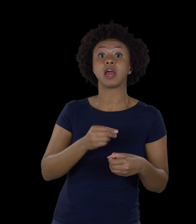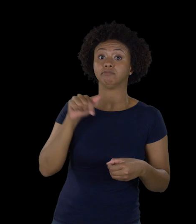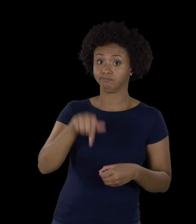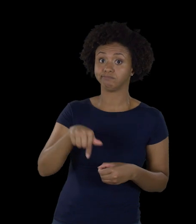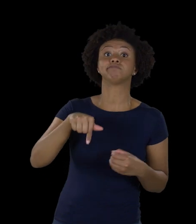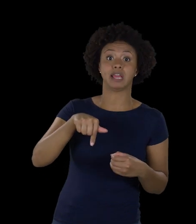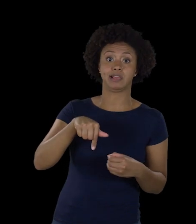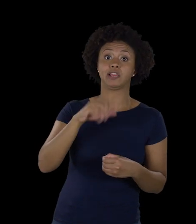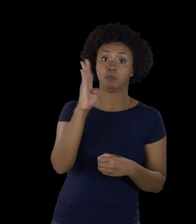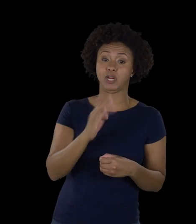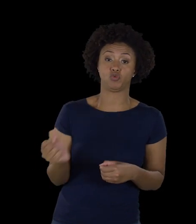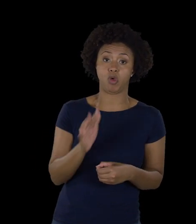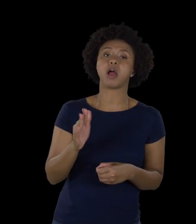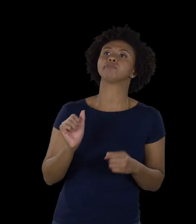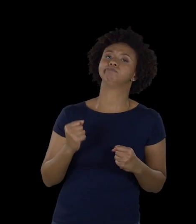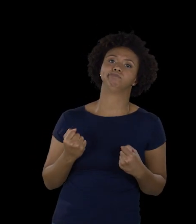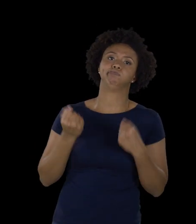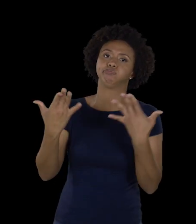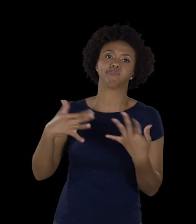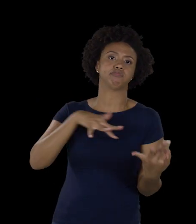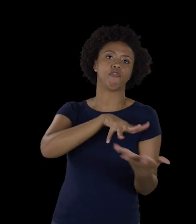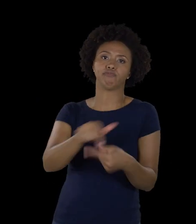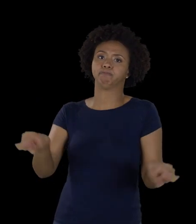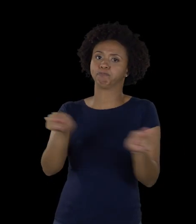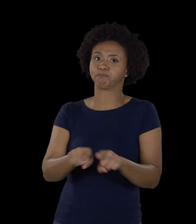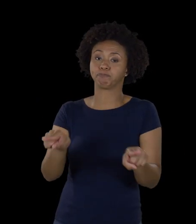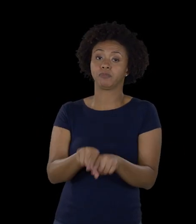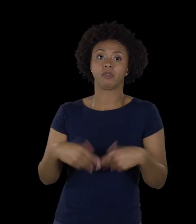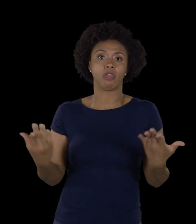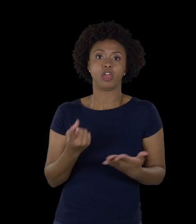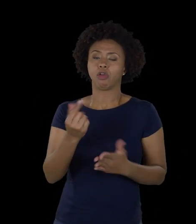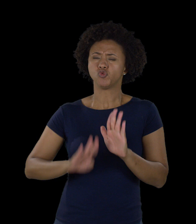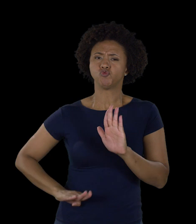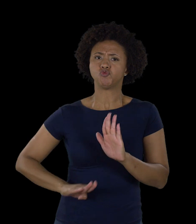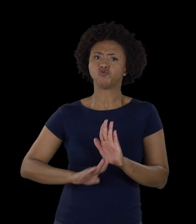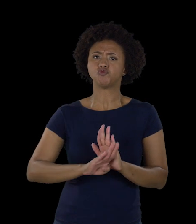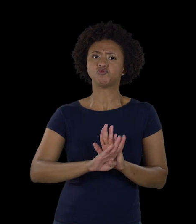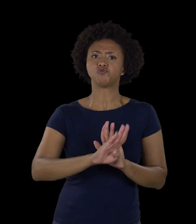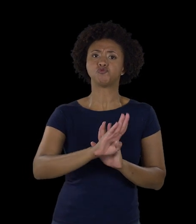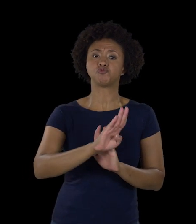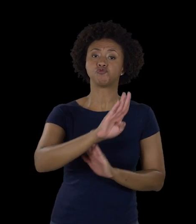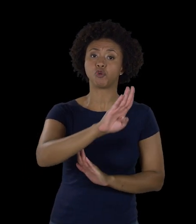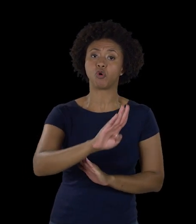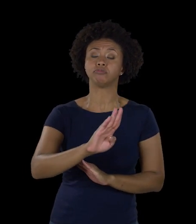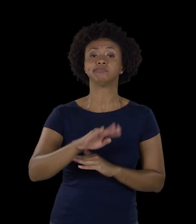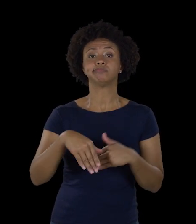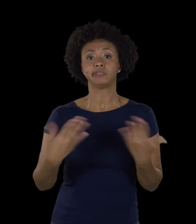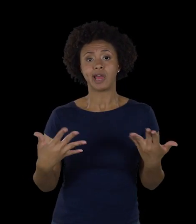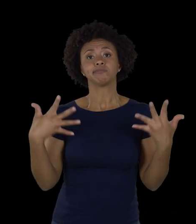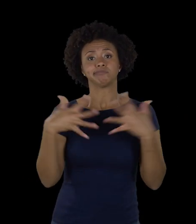petróleo no mercado mundial. Com essa alta inesperada, o ciclo de bonança econômica chega ao